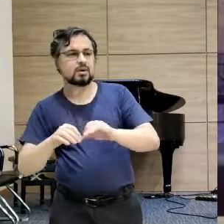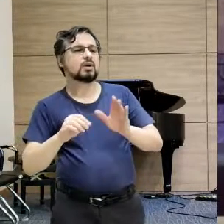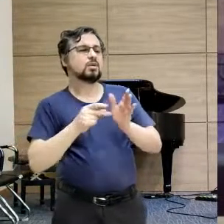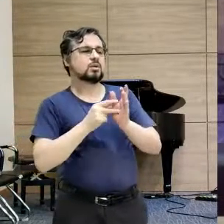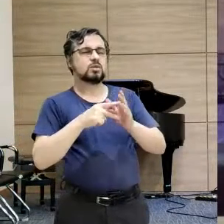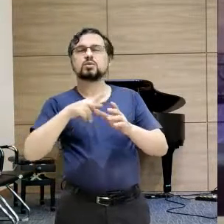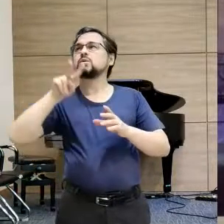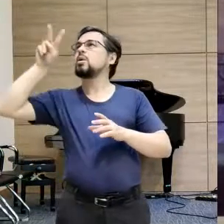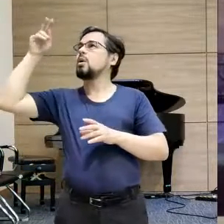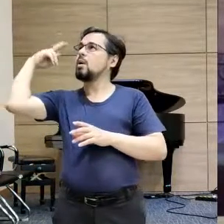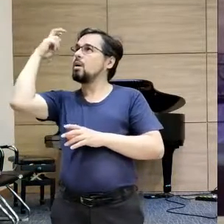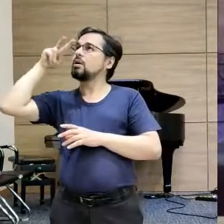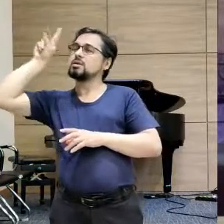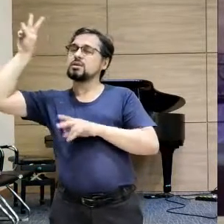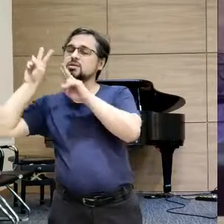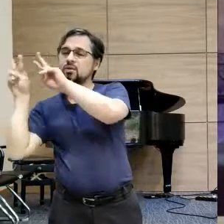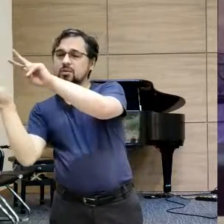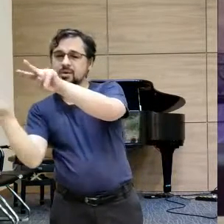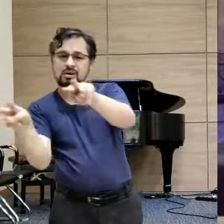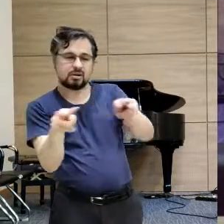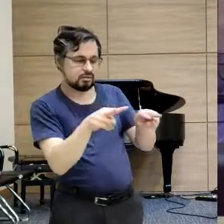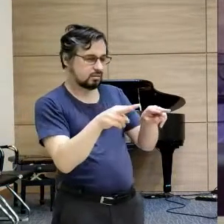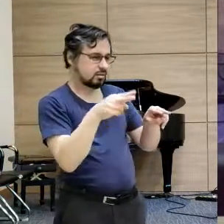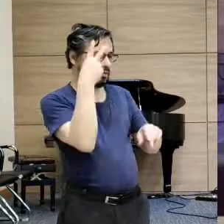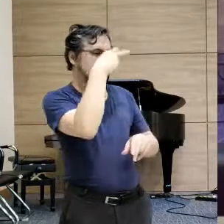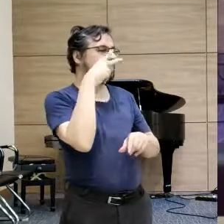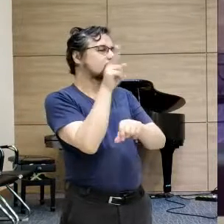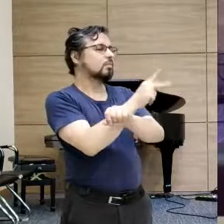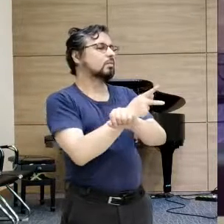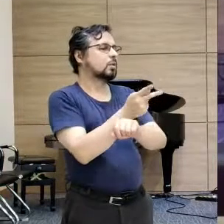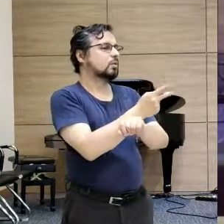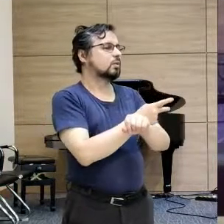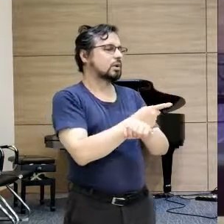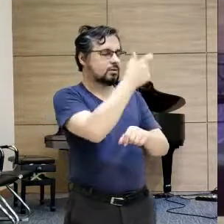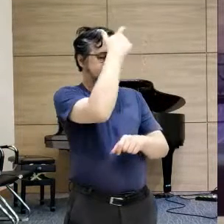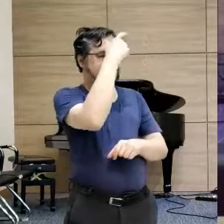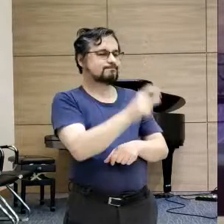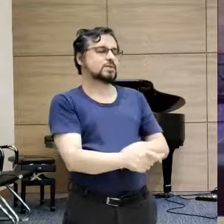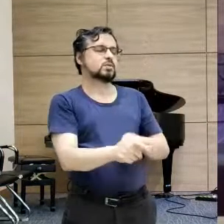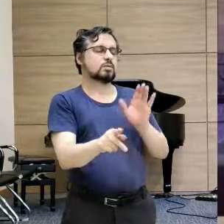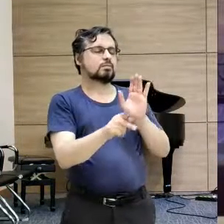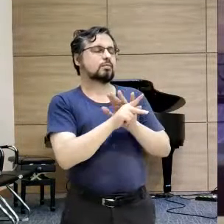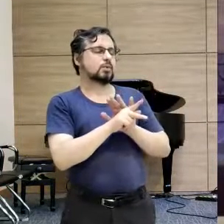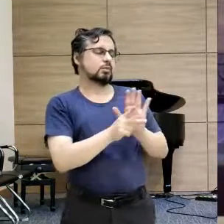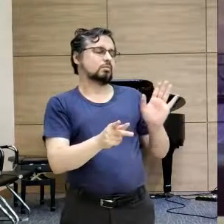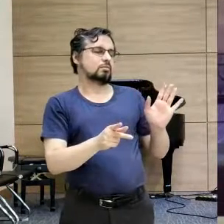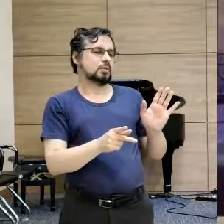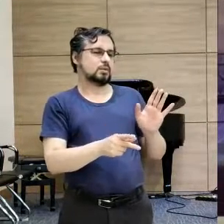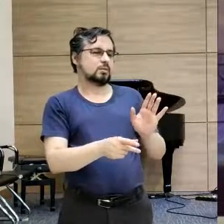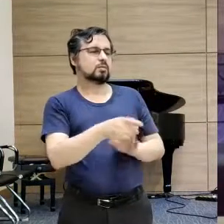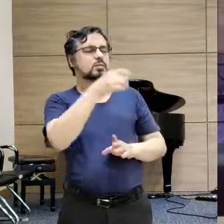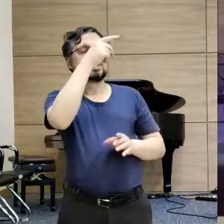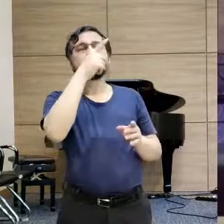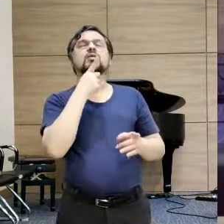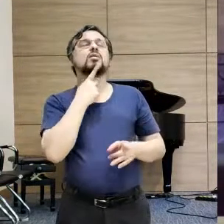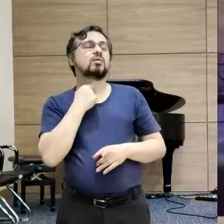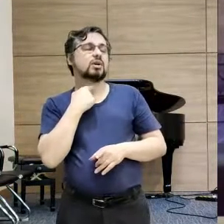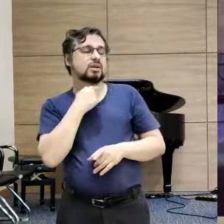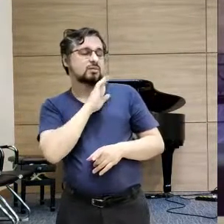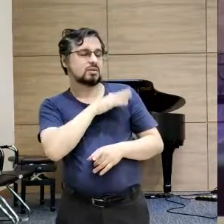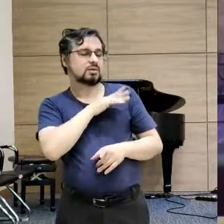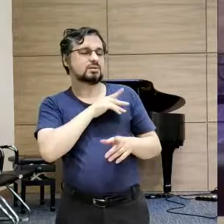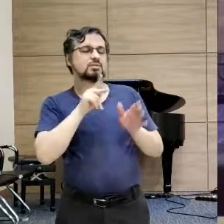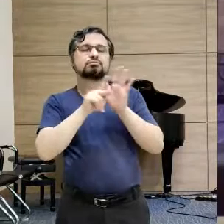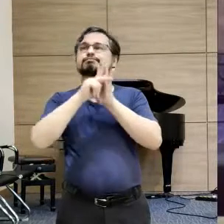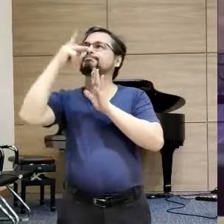seus olhos que sondam todos os nanomilímetros da face da terra, já prescrutou um homem segundo o seu